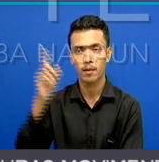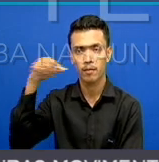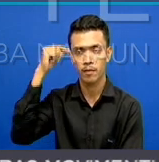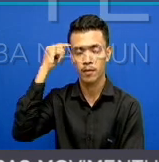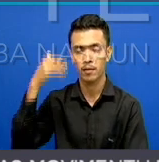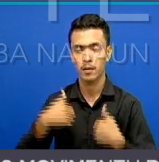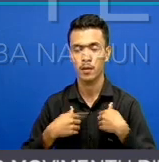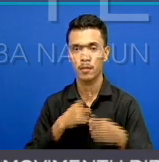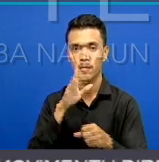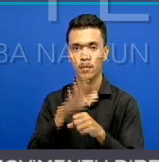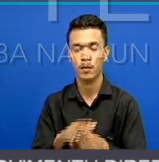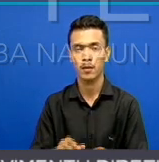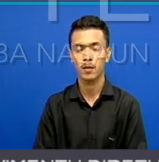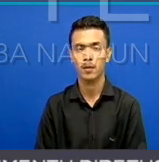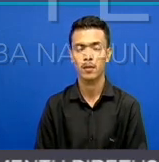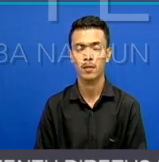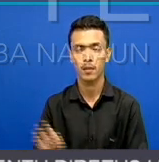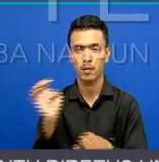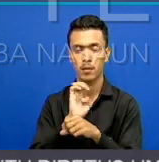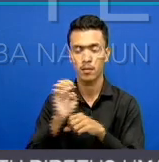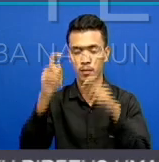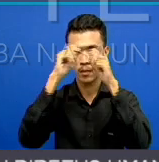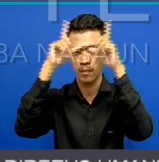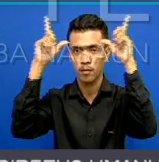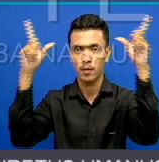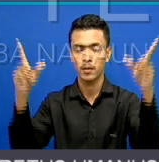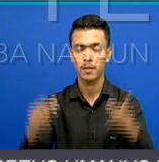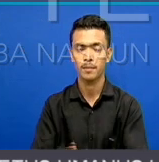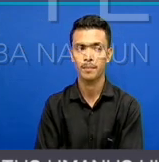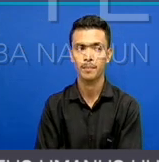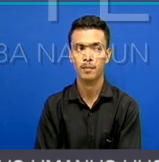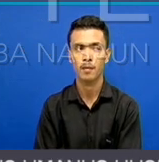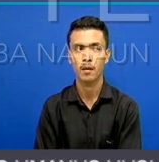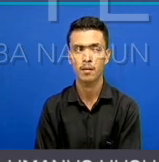Governo ia compromisso de garantia conhecimento e economia Timor-Leste.